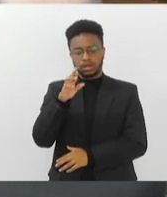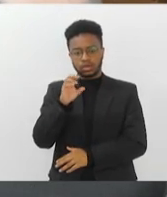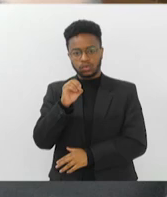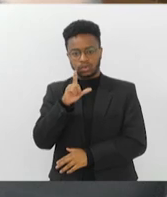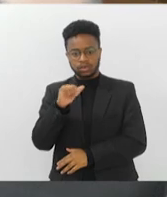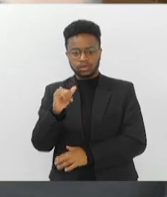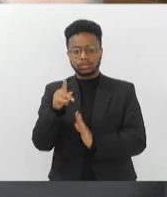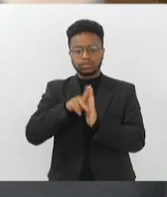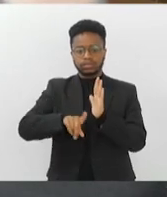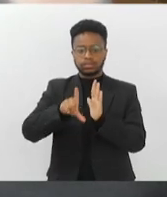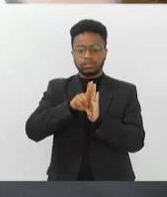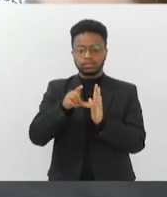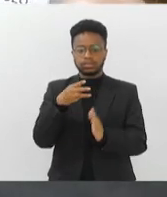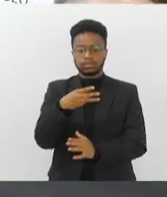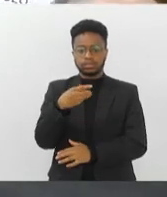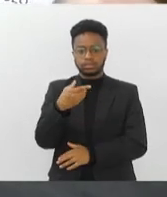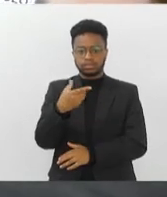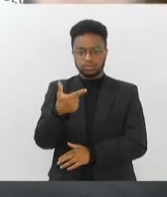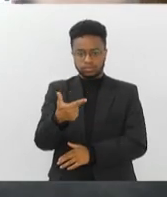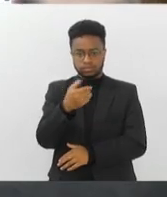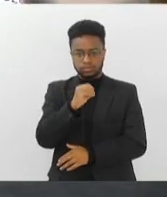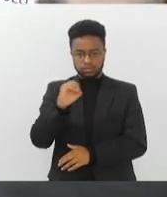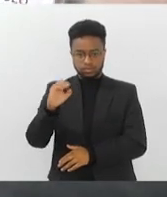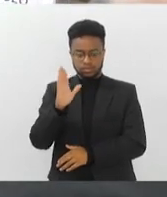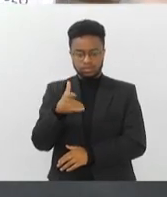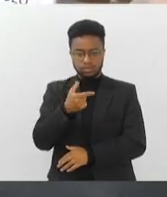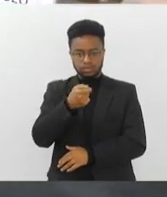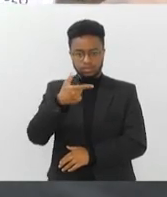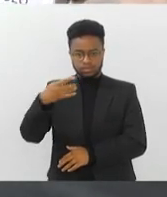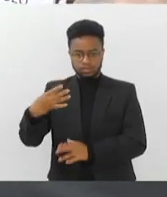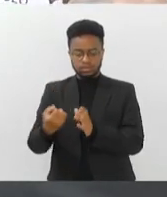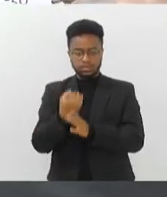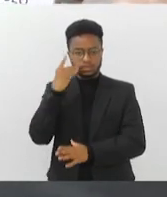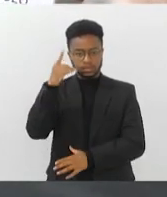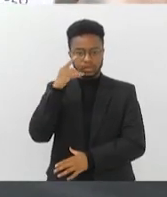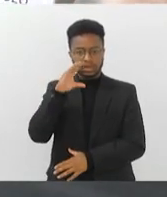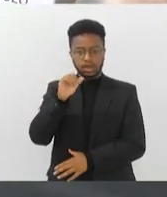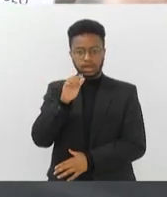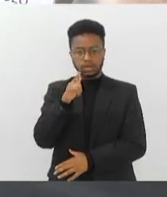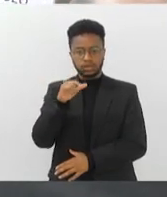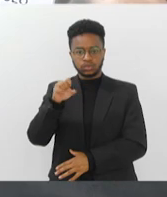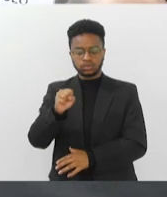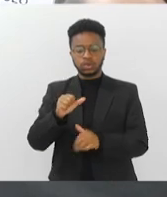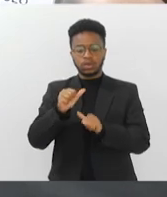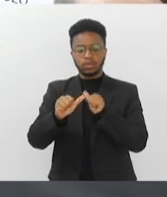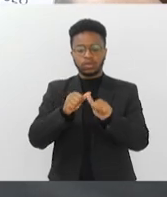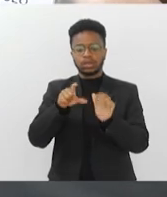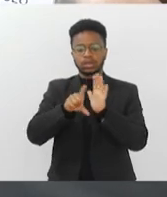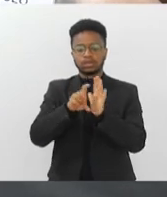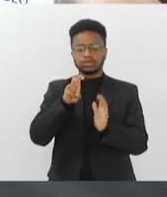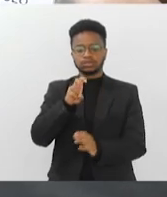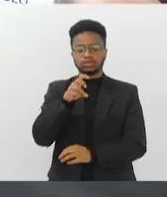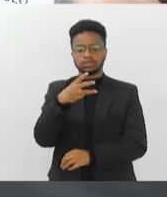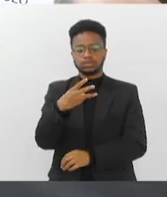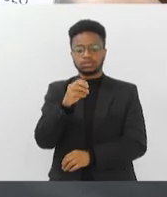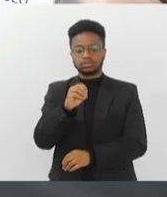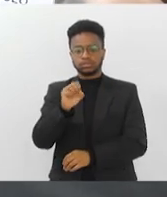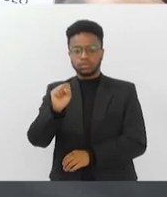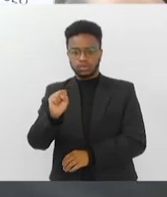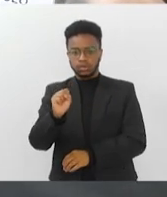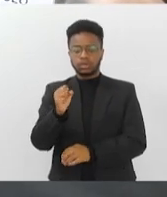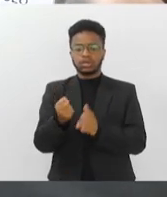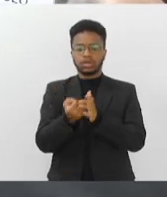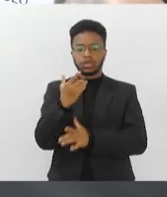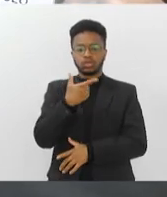de lei 3200 de 2024, de autoria do deputado Carlinhos BNH, que altera a lei estadual 5.308, de 14 de novembro de